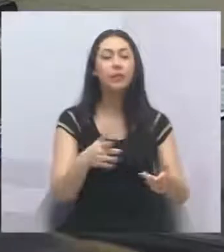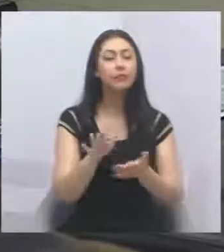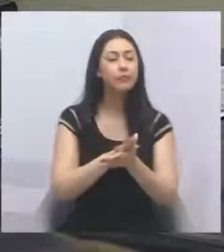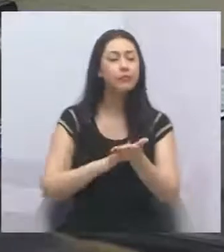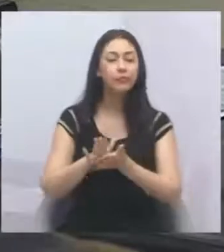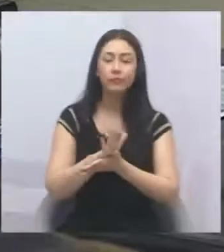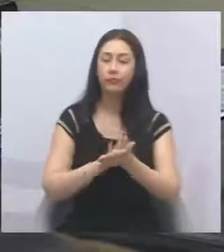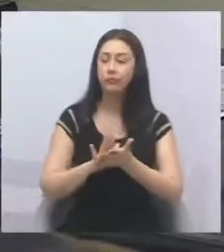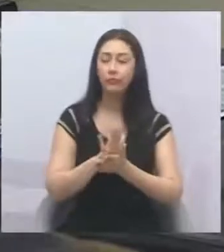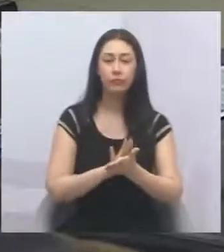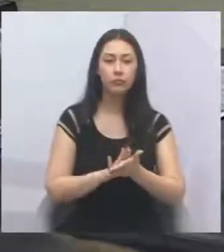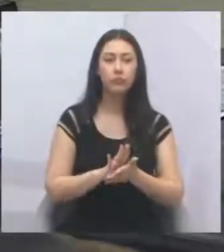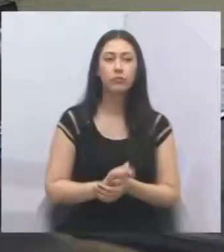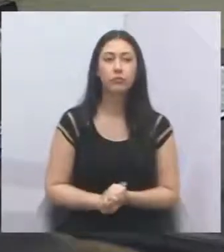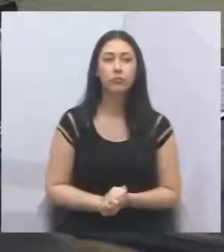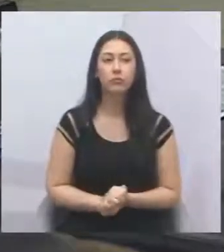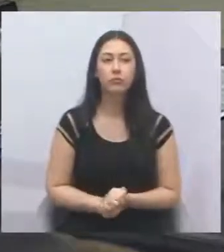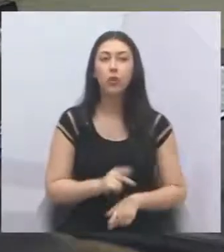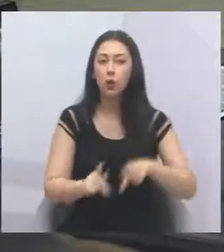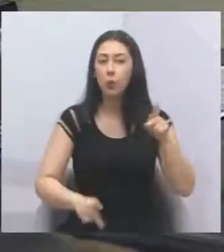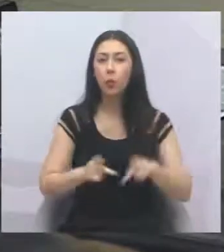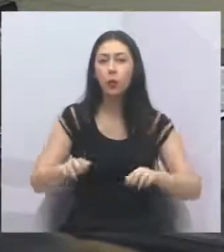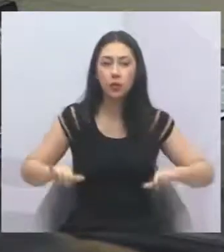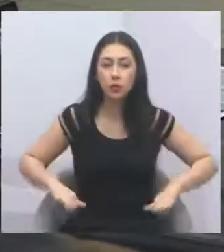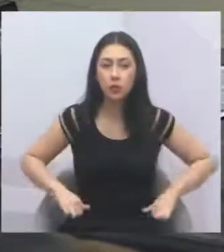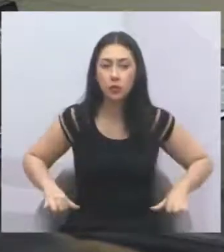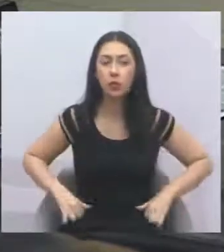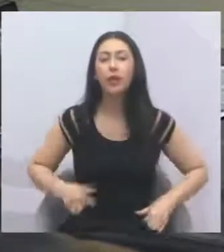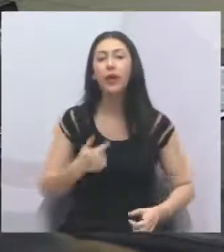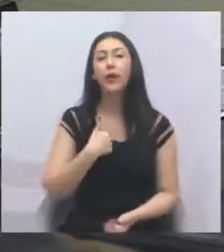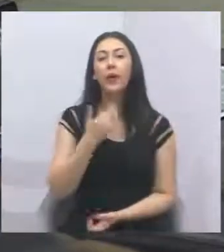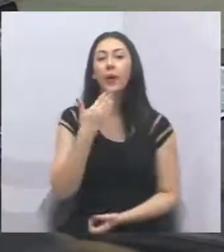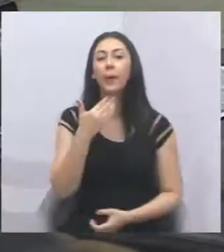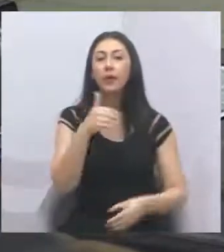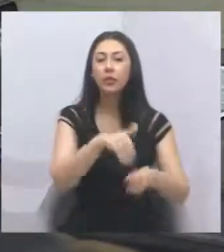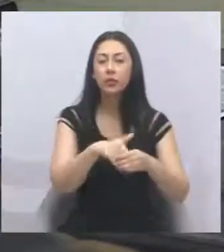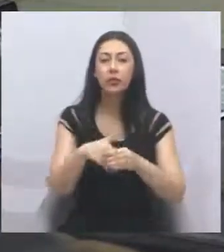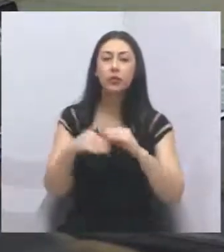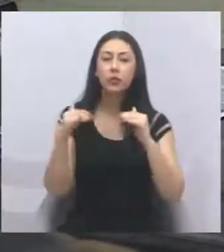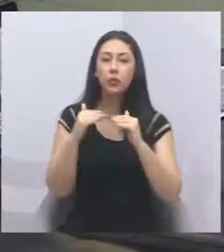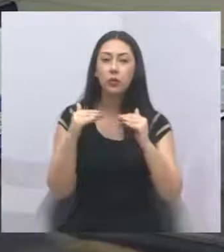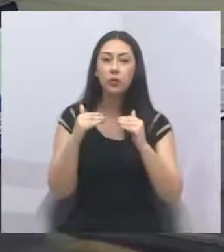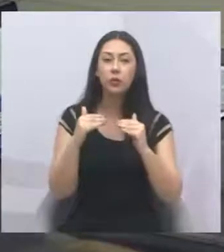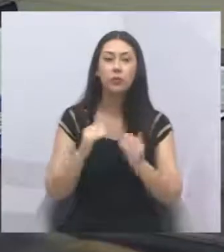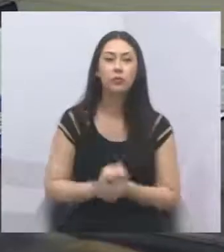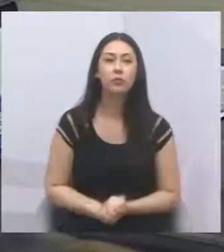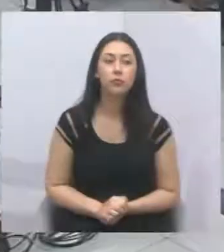tem ônibus no dia de sábado. A população sofre por isso. Peço o voto favorável dos vereadores.